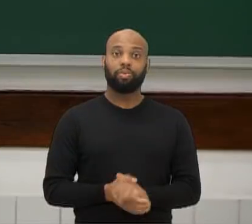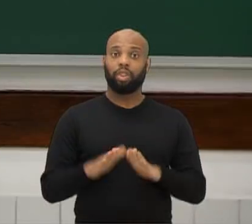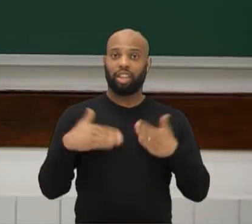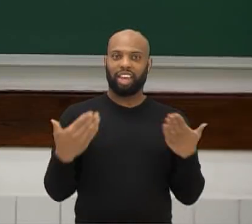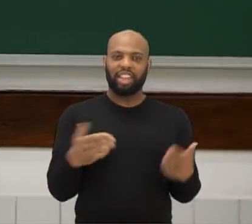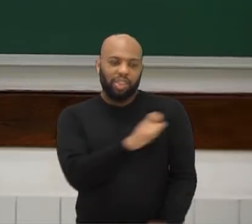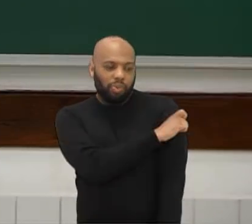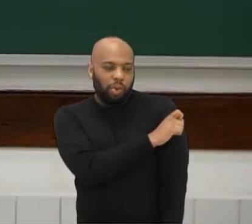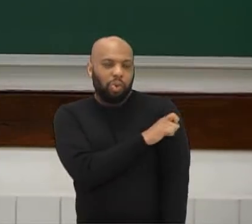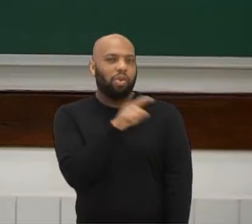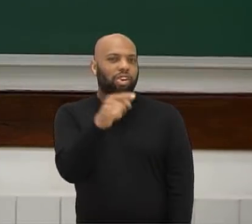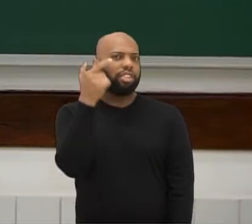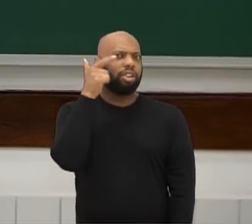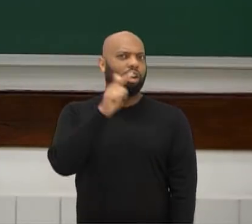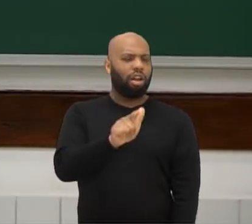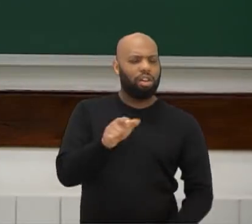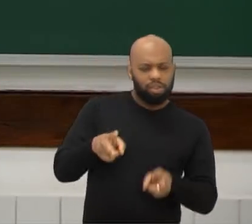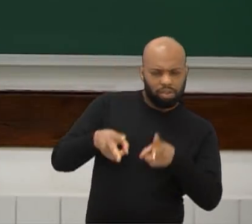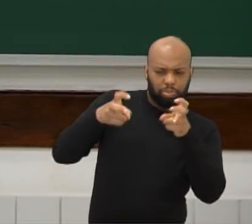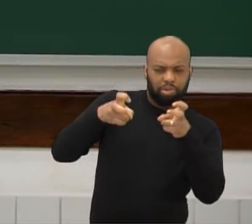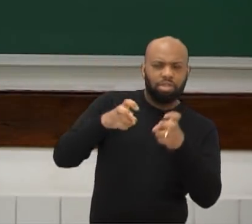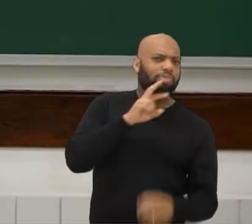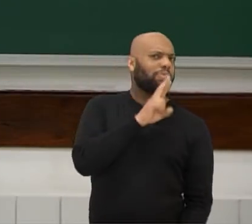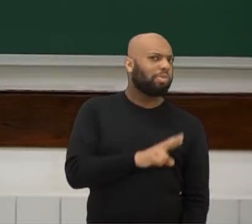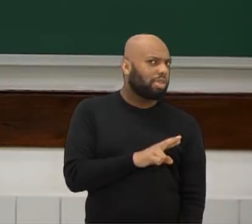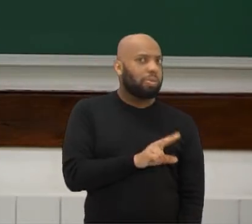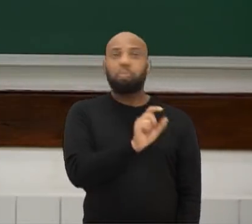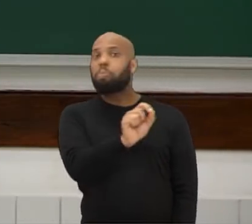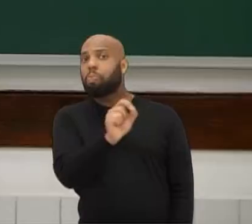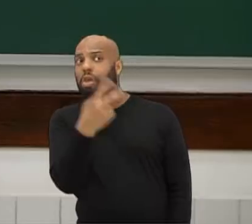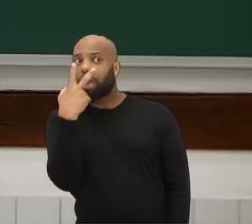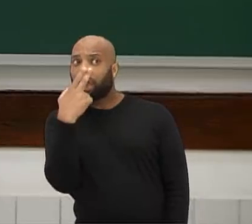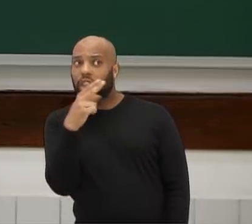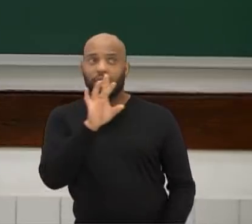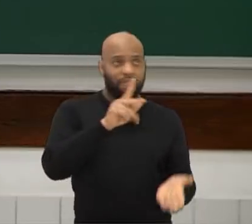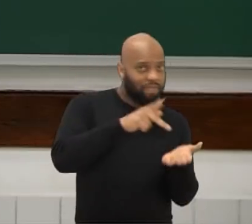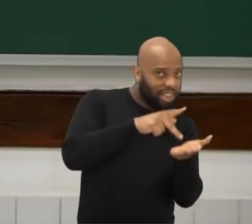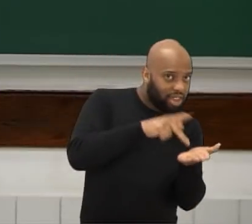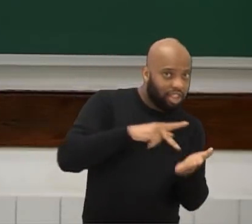Então, alunos, conseguiram identificar? O que vocês acham?